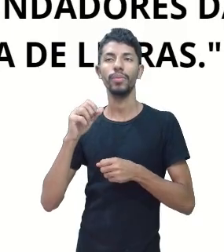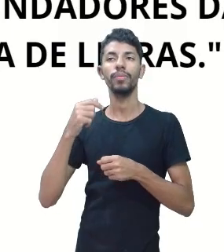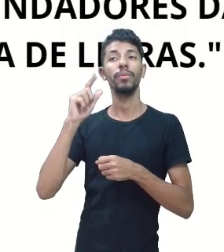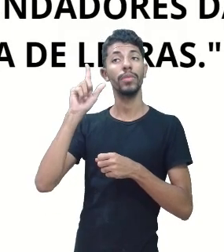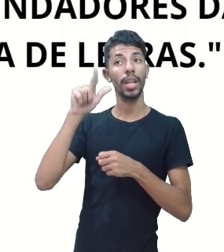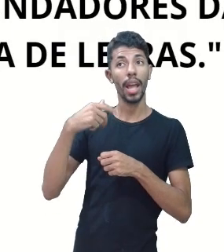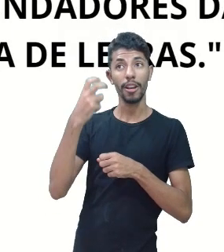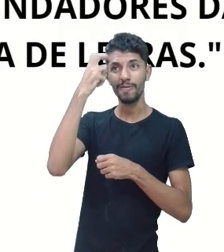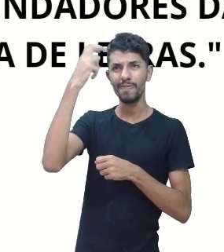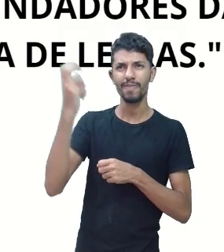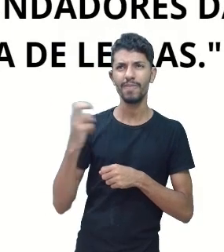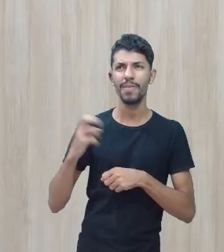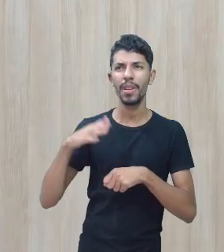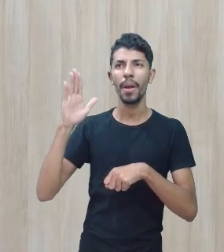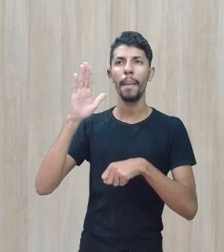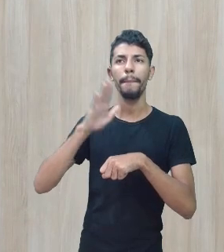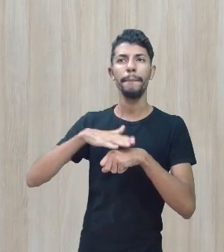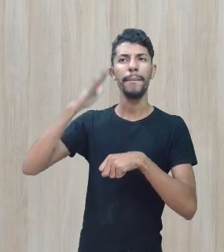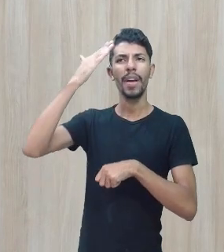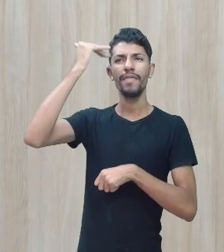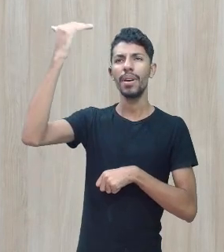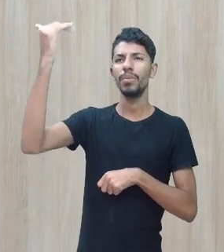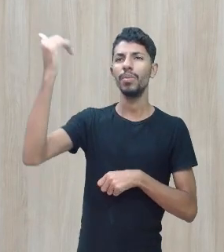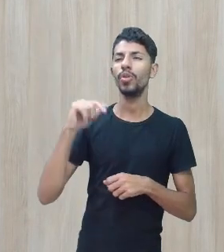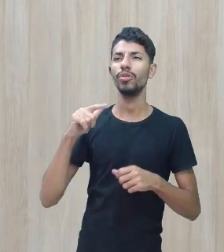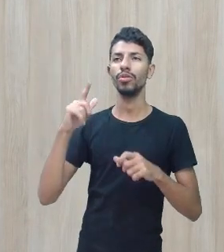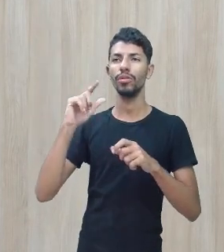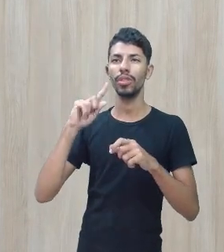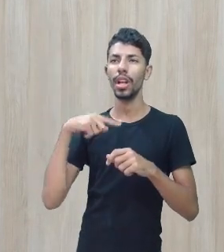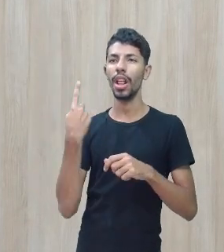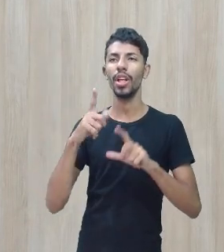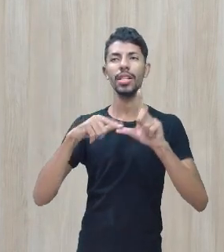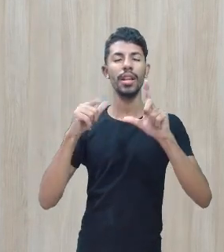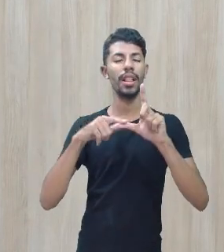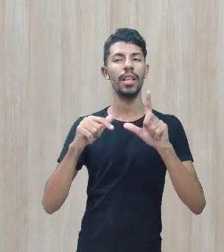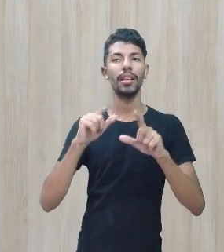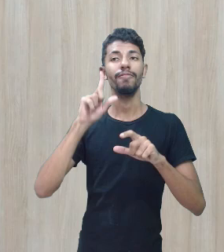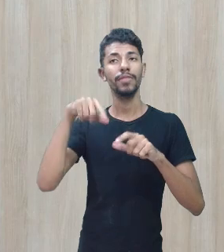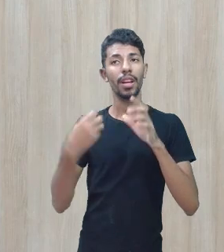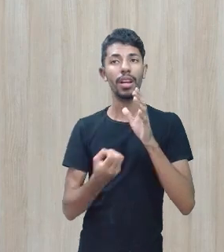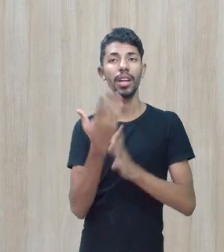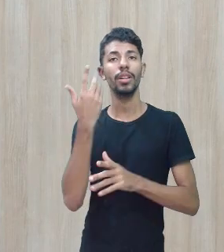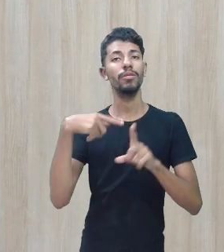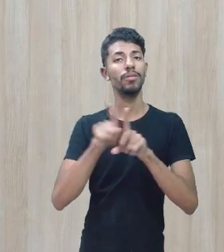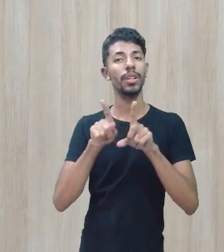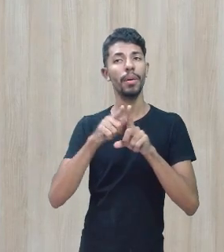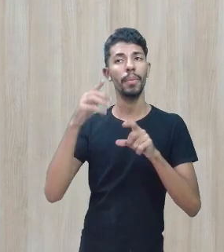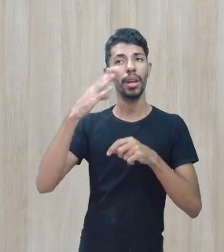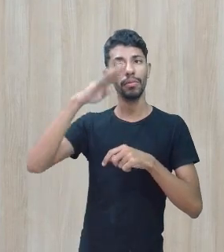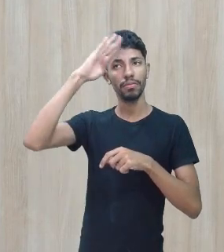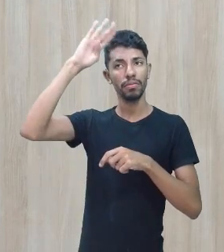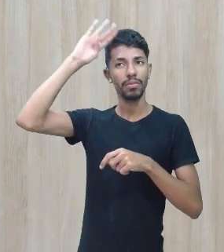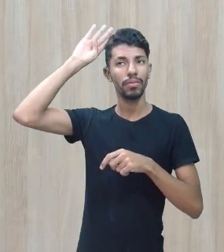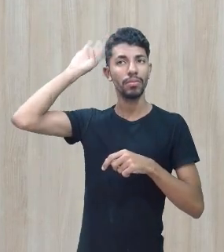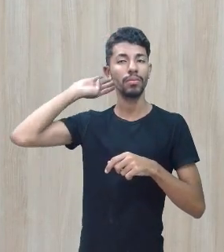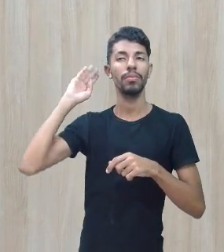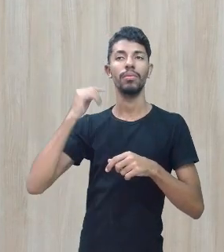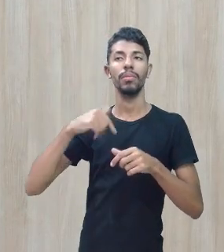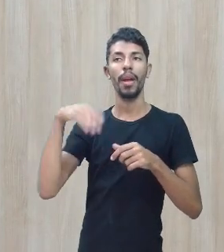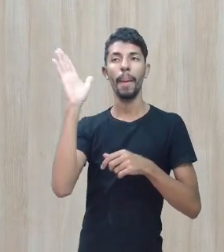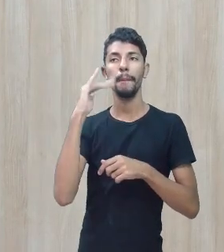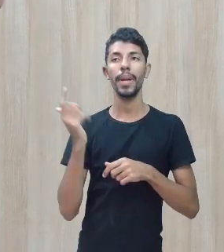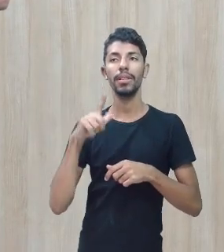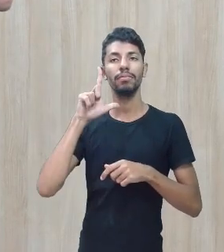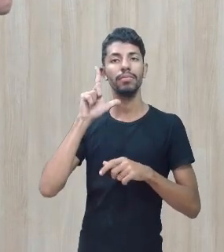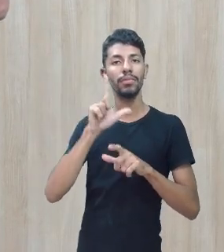Academia Brasileira de Letras. Então, eu usei Machado de Assis, relacionei aqui,